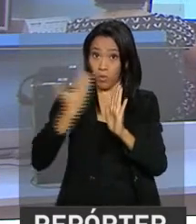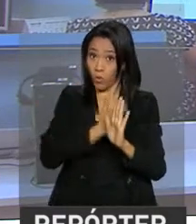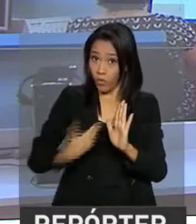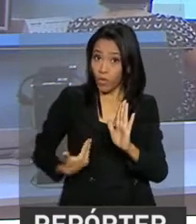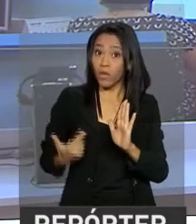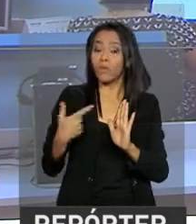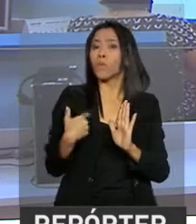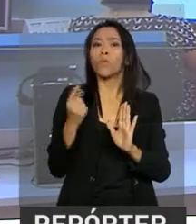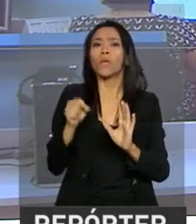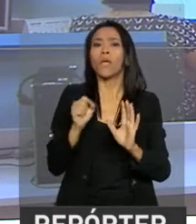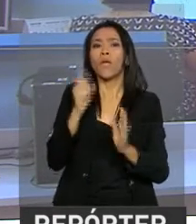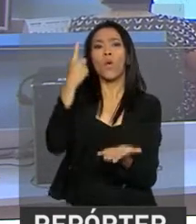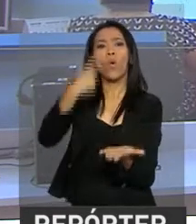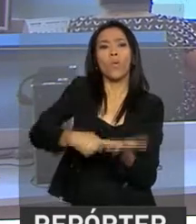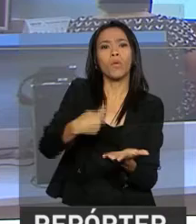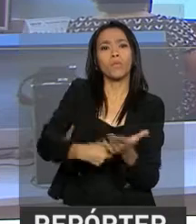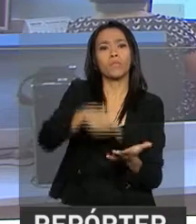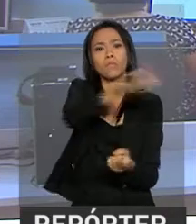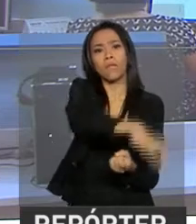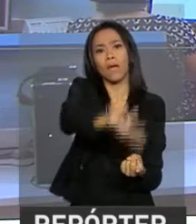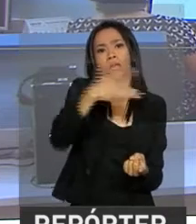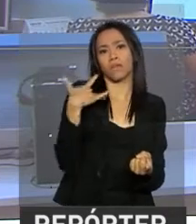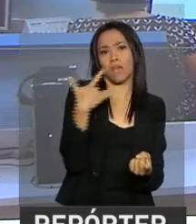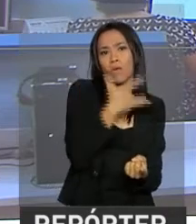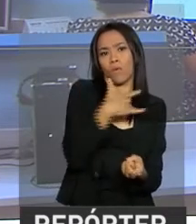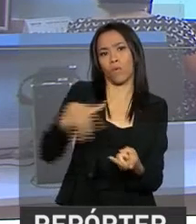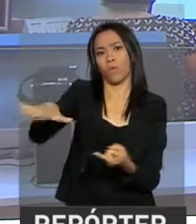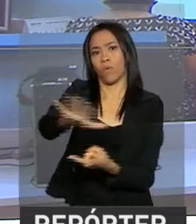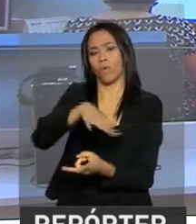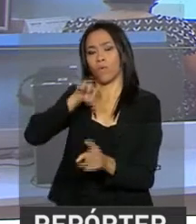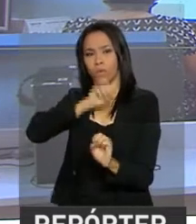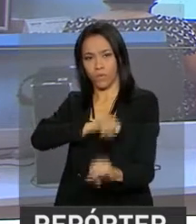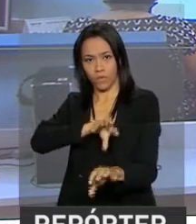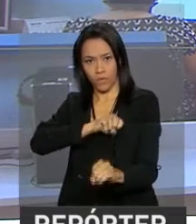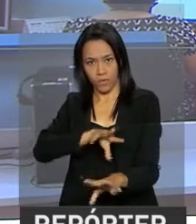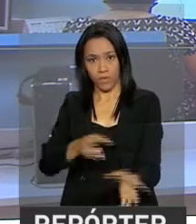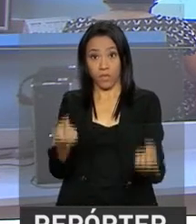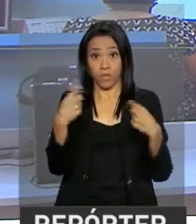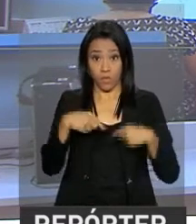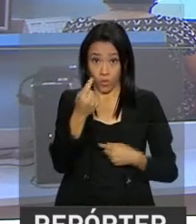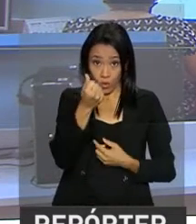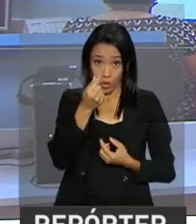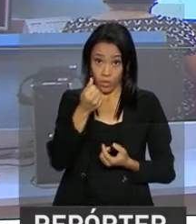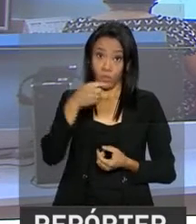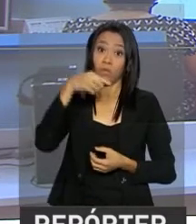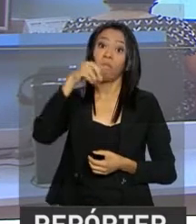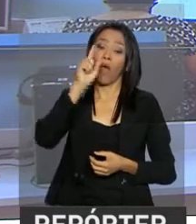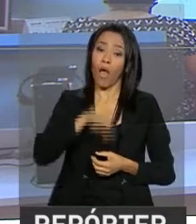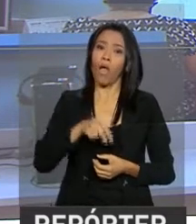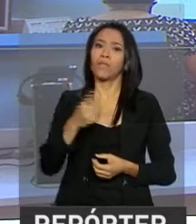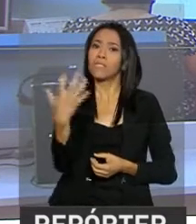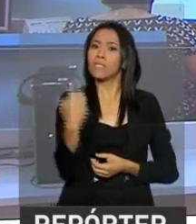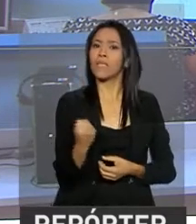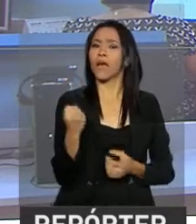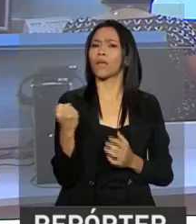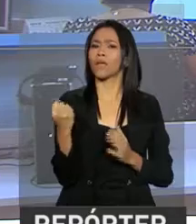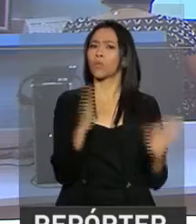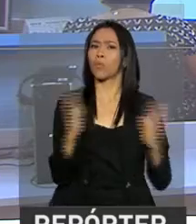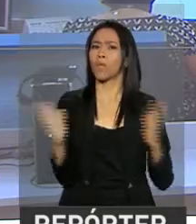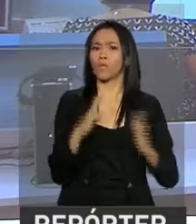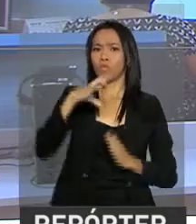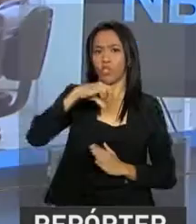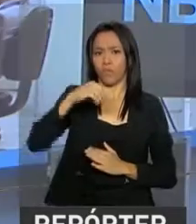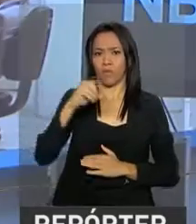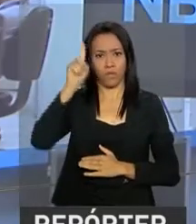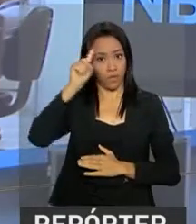contrapartida compromissos nas áreas de saúde e educação os recursos ficam disponíveis para saque durante 90